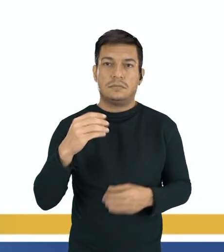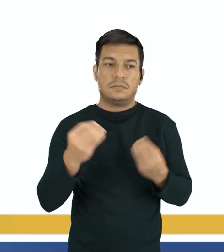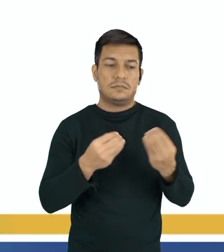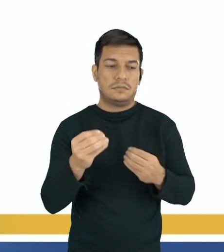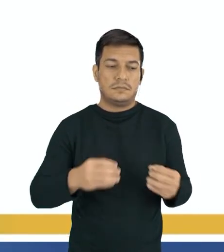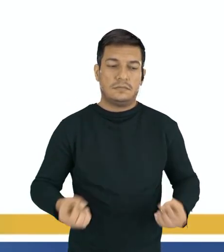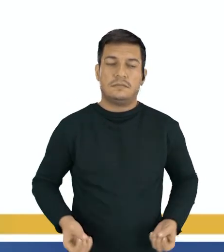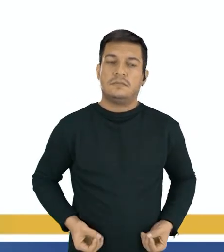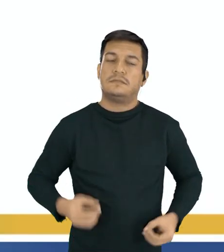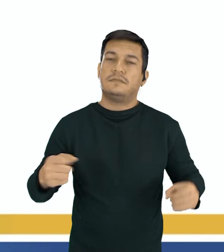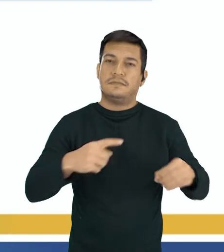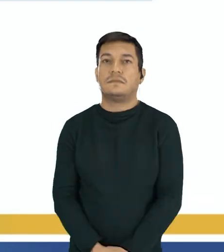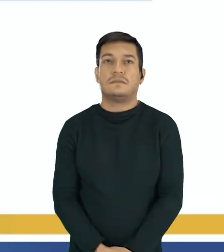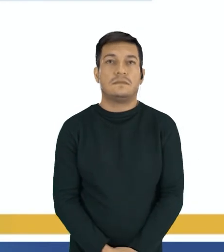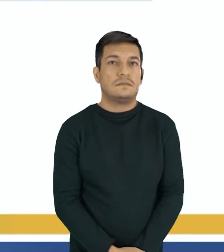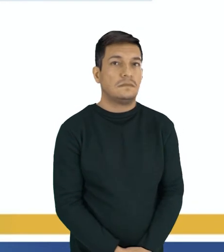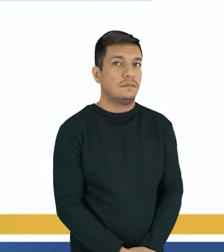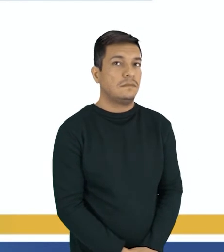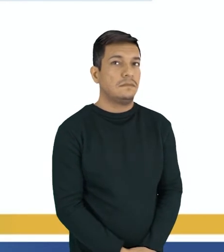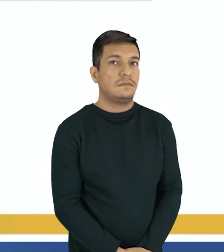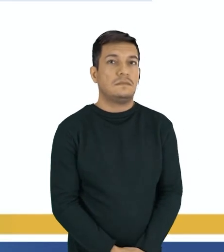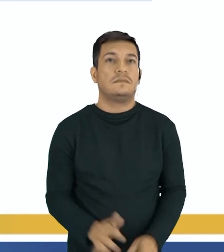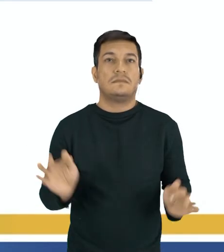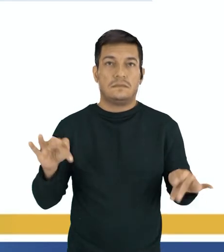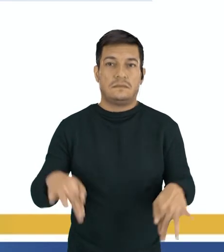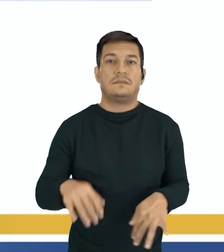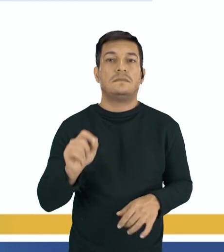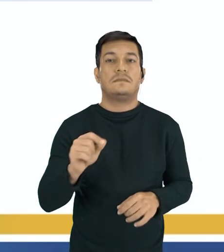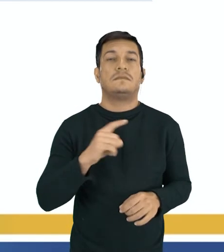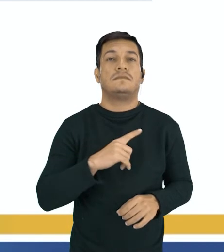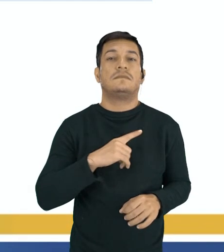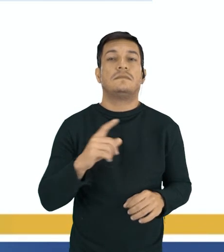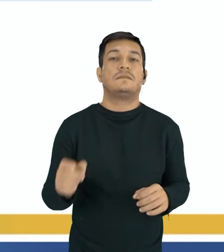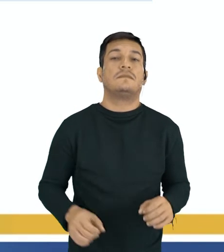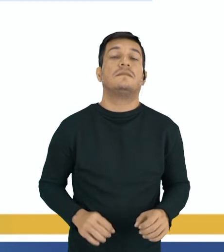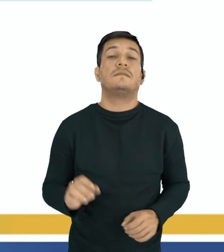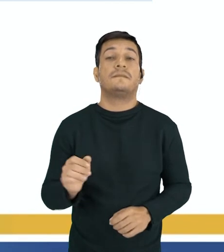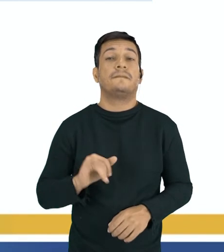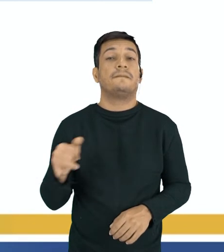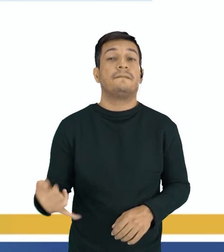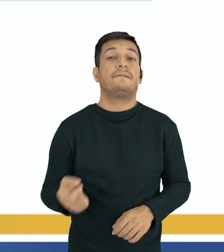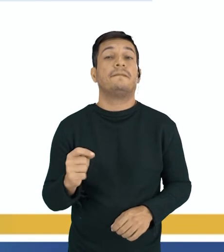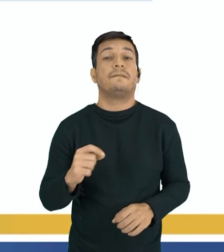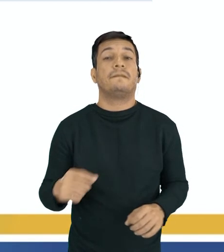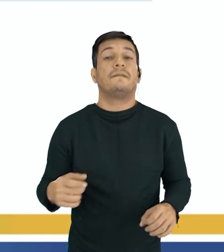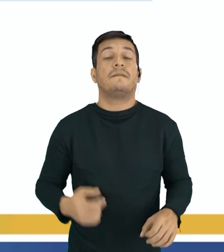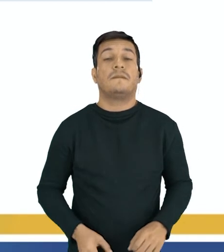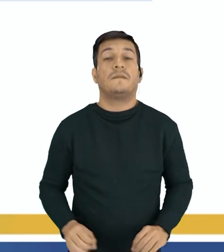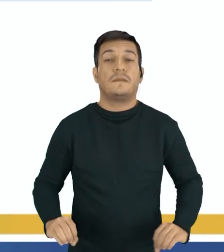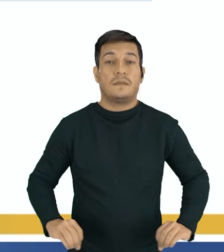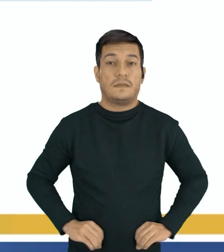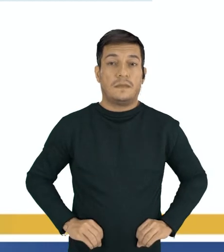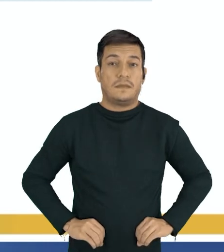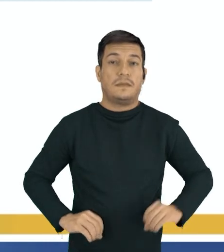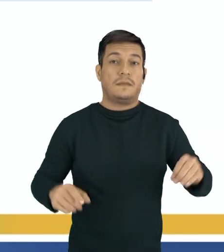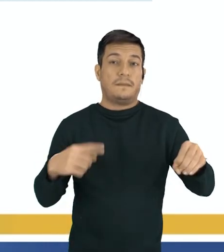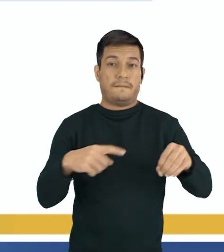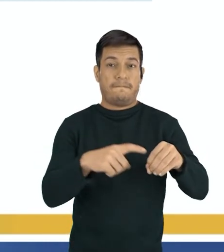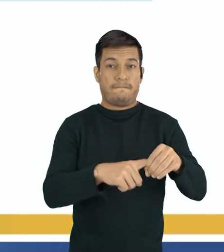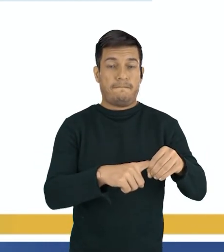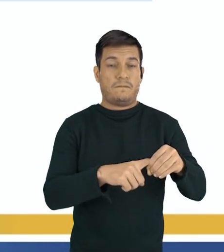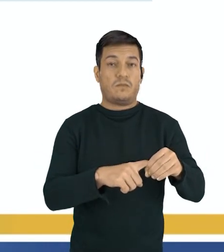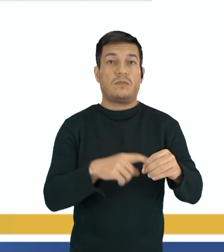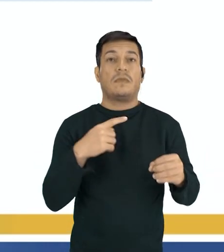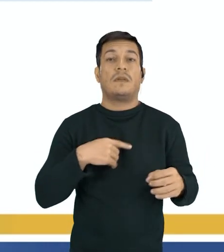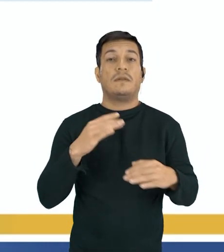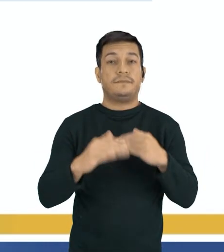água para se encontrarem. E finalizando, nós vamos falar das vantagens da reprodução sexuada com